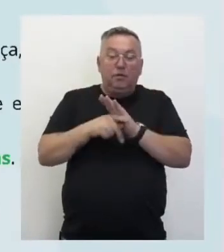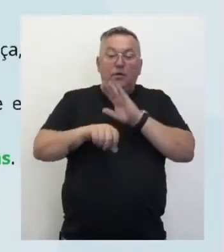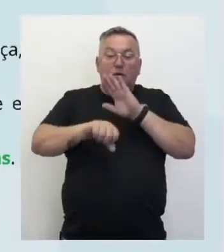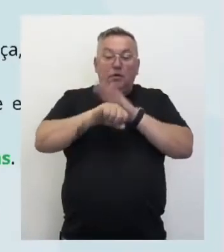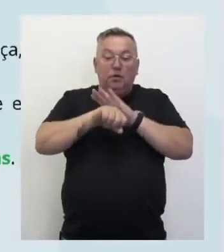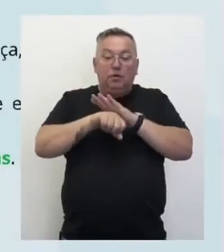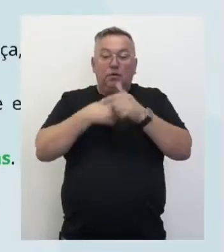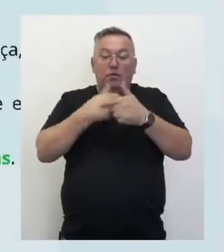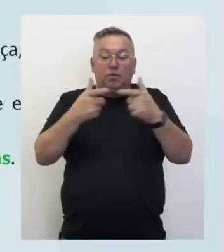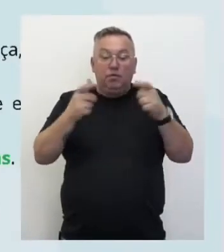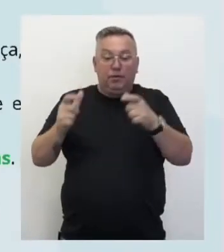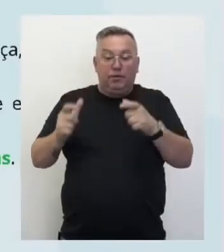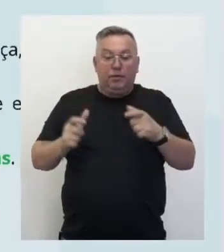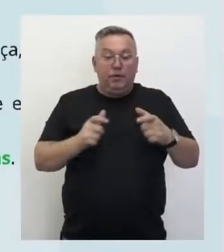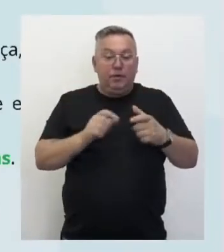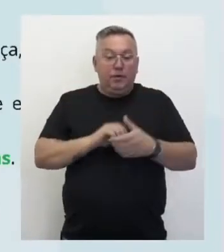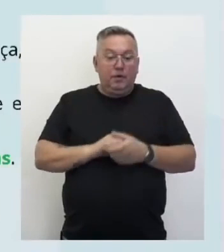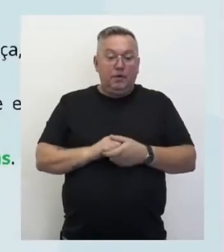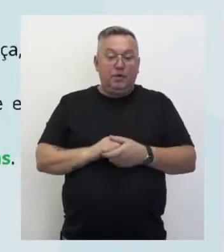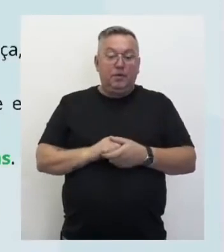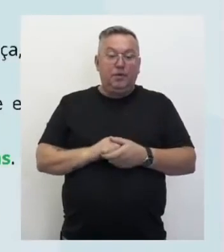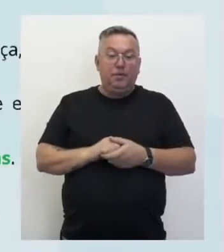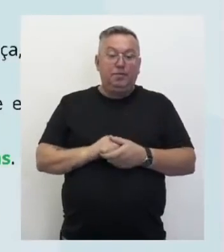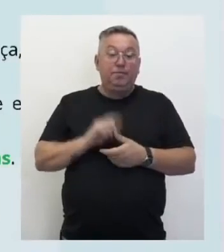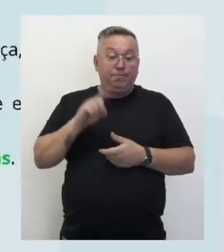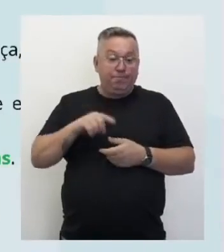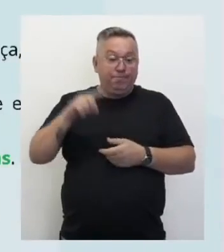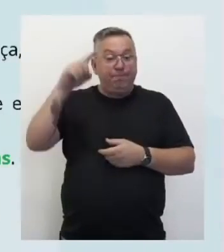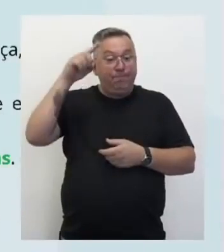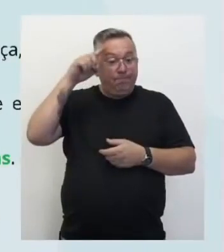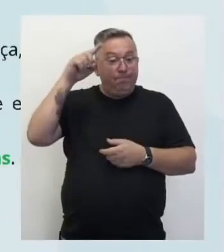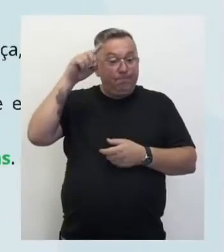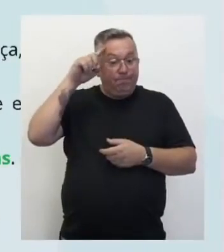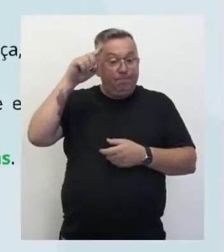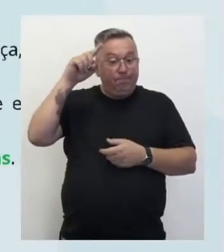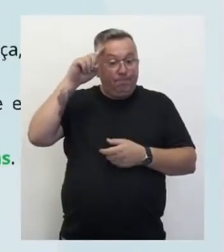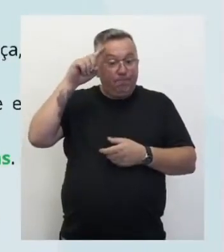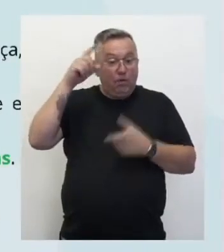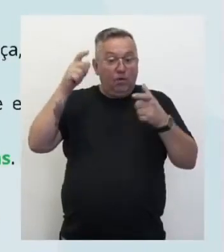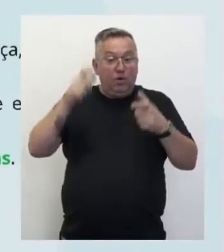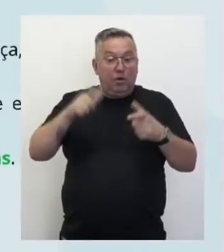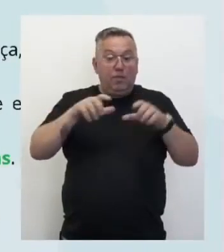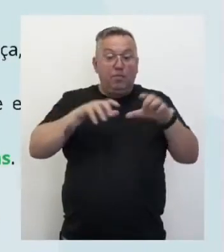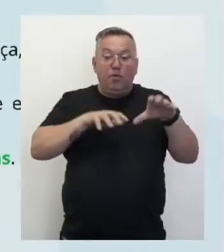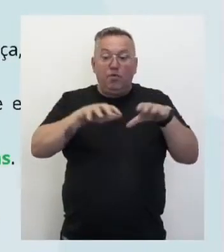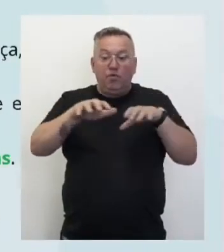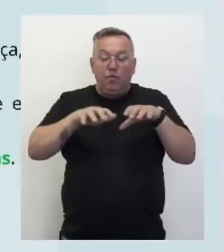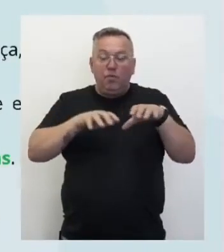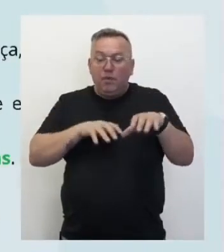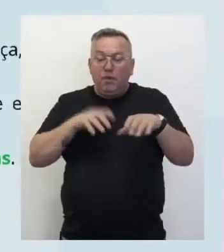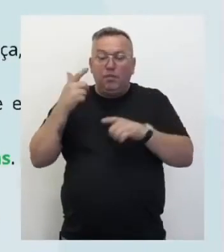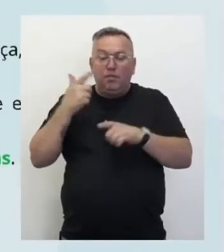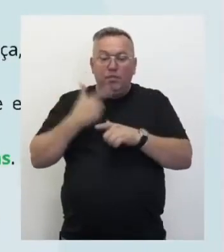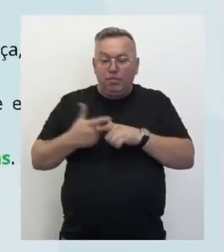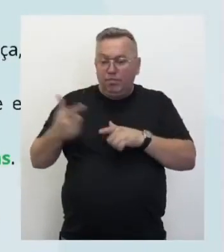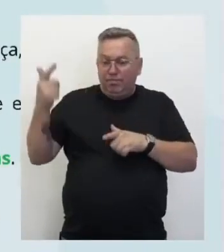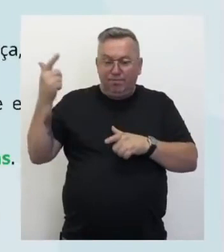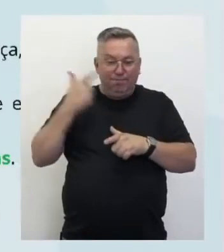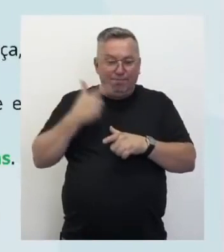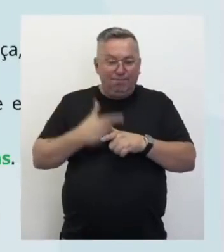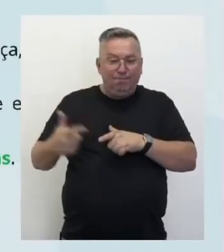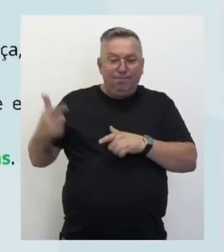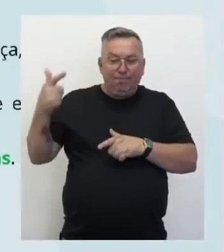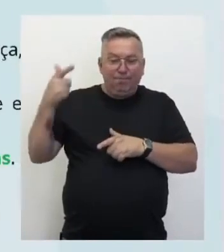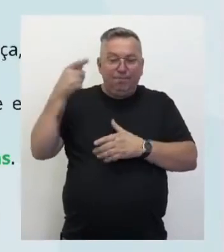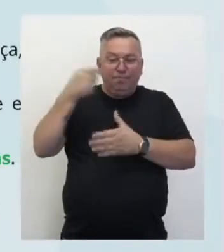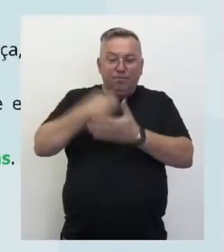de um determinado espaço. Então, é no cotidiano, no território, onde a gente vai perceber os movimentos,